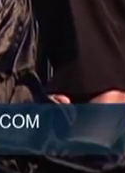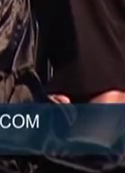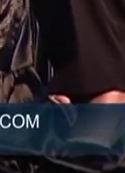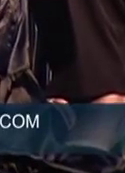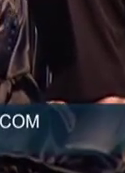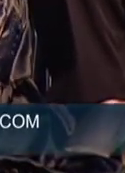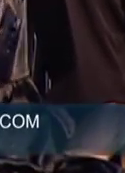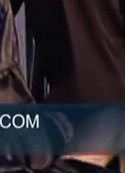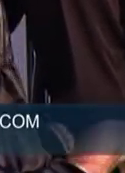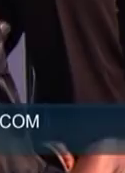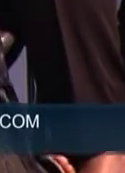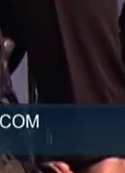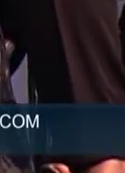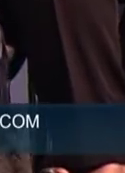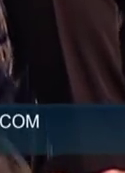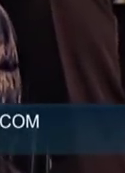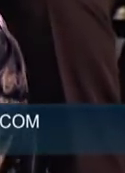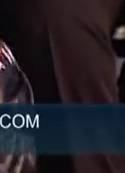uma mulher.